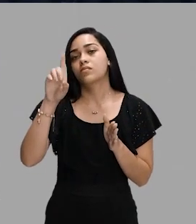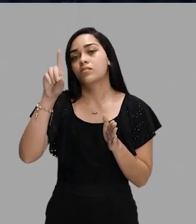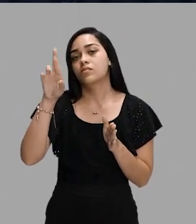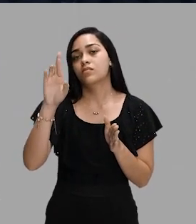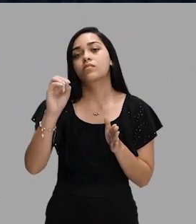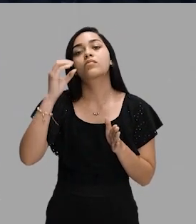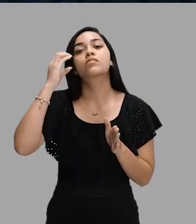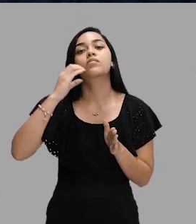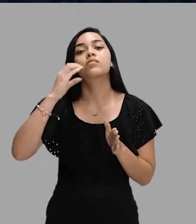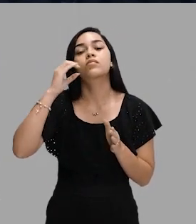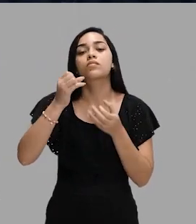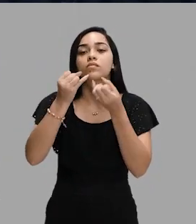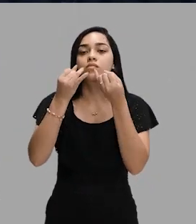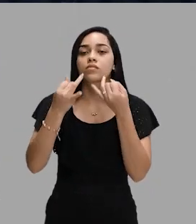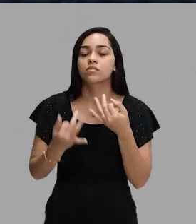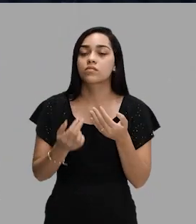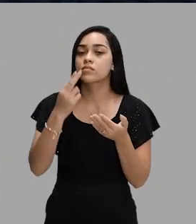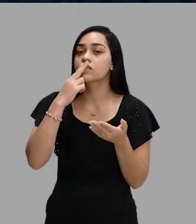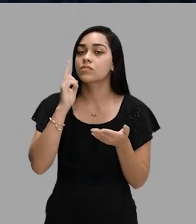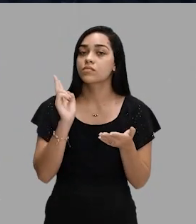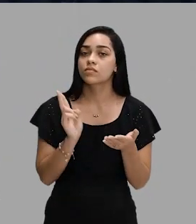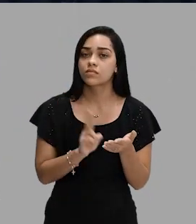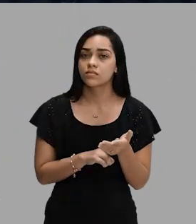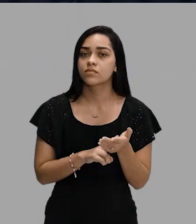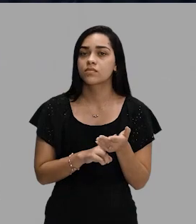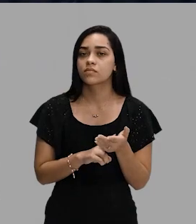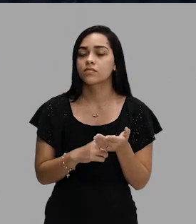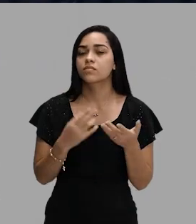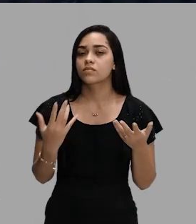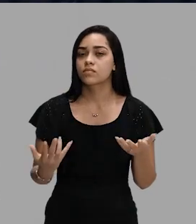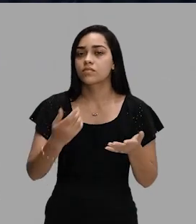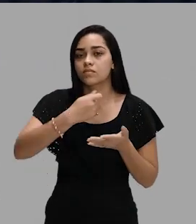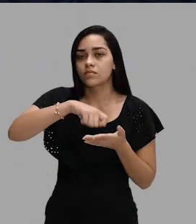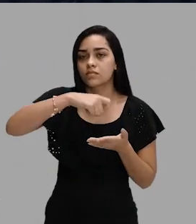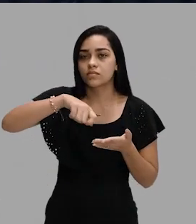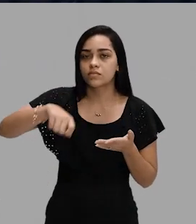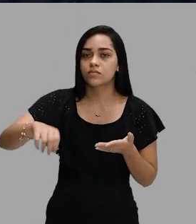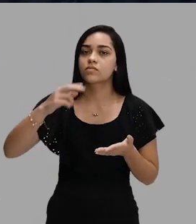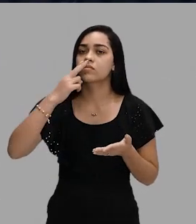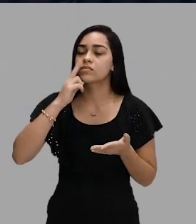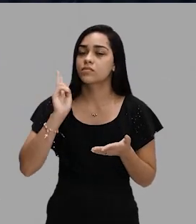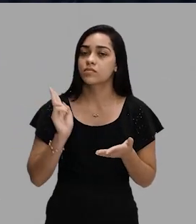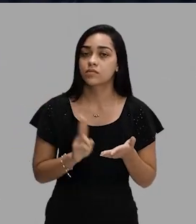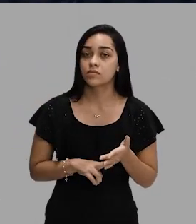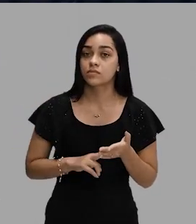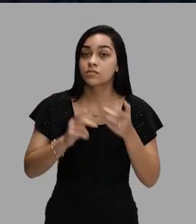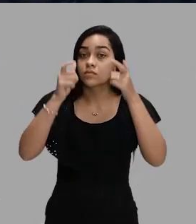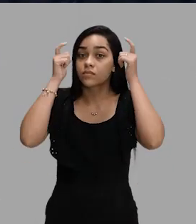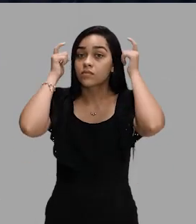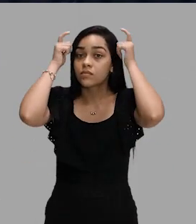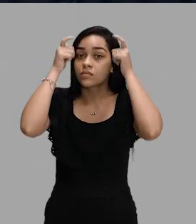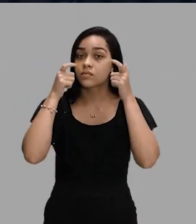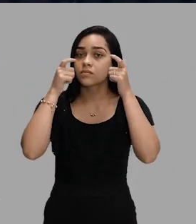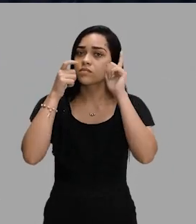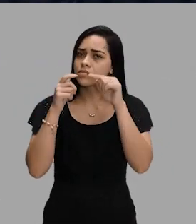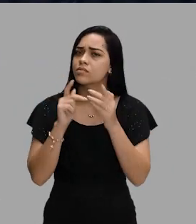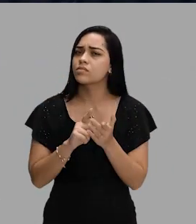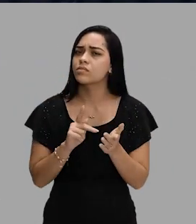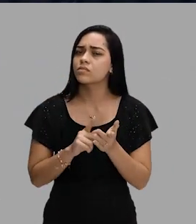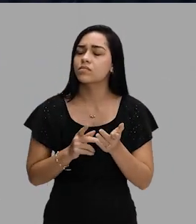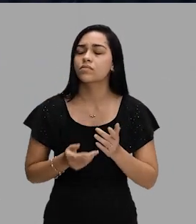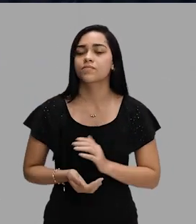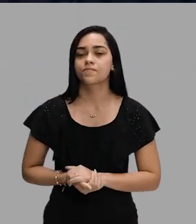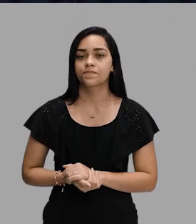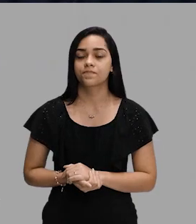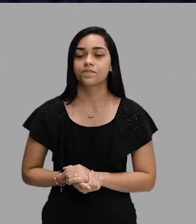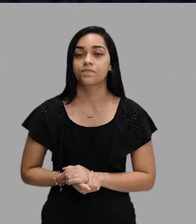Pedro Álvares Cabral escreveu uma carta, né? Foi escrita uma carta ao rei, não é assim? Então,